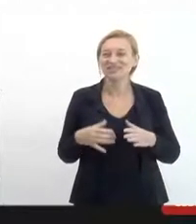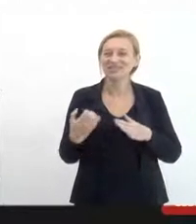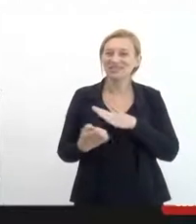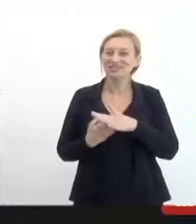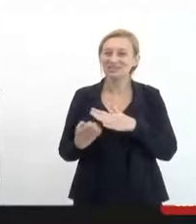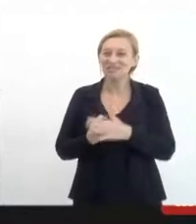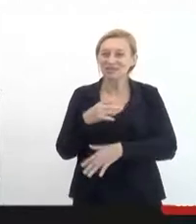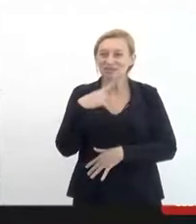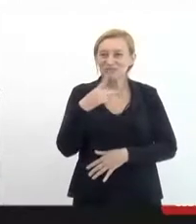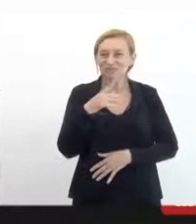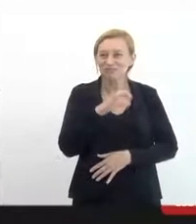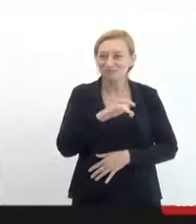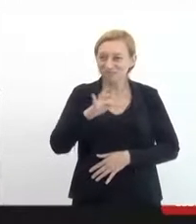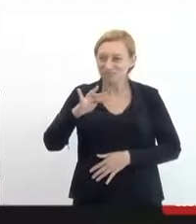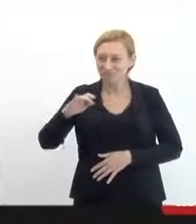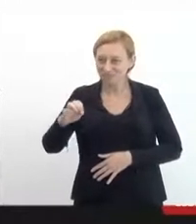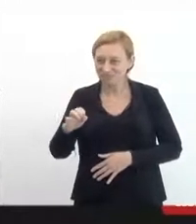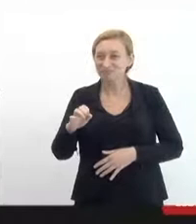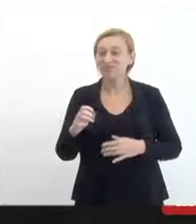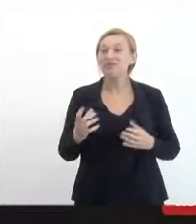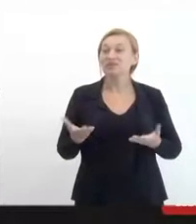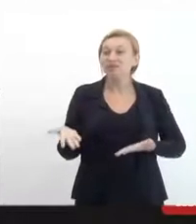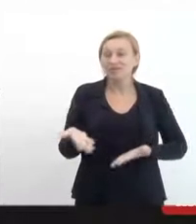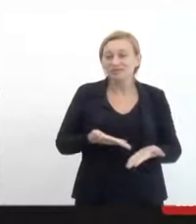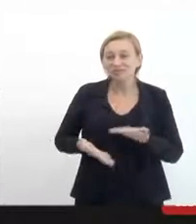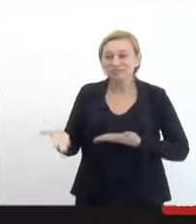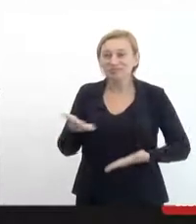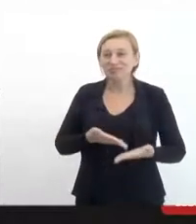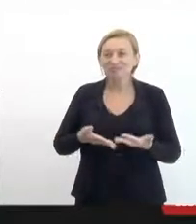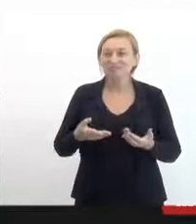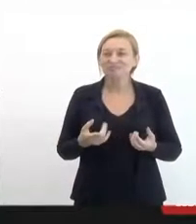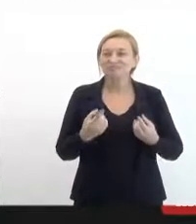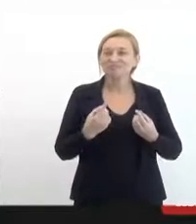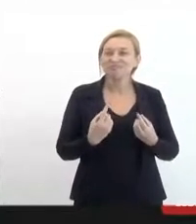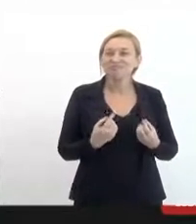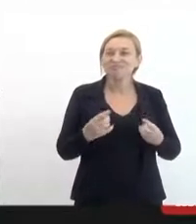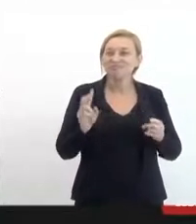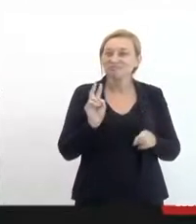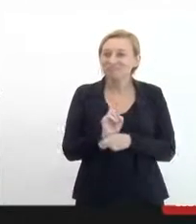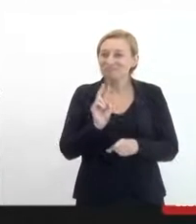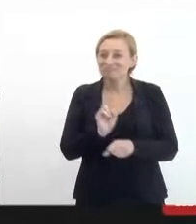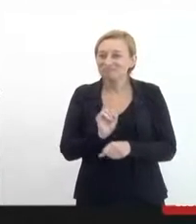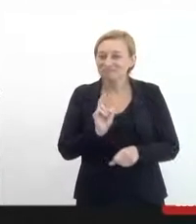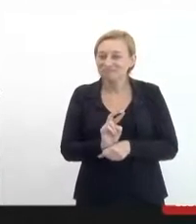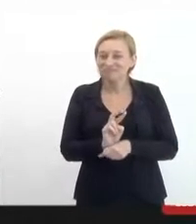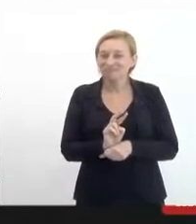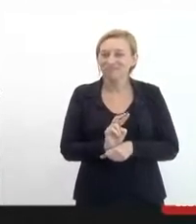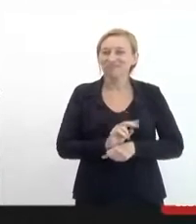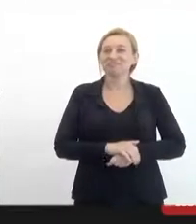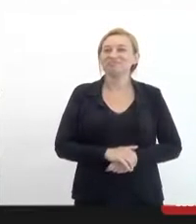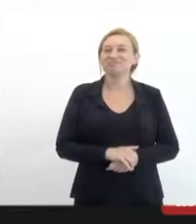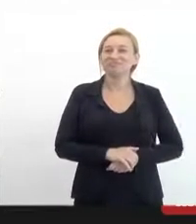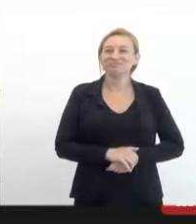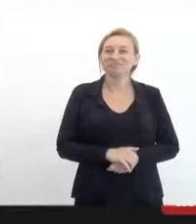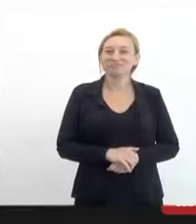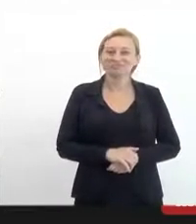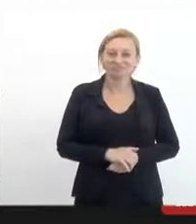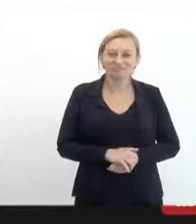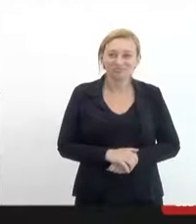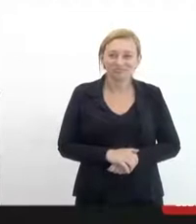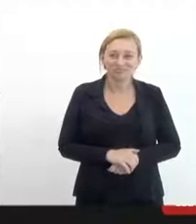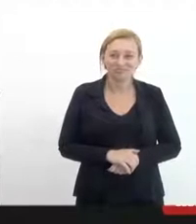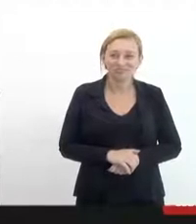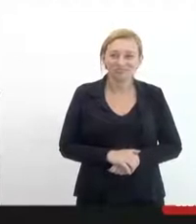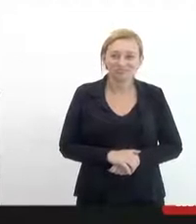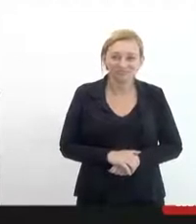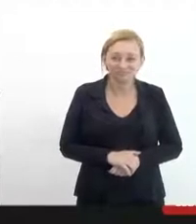de créditos quando opera e vende com isenção ou não incidência, não é? Agora,